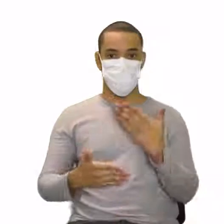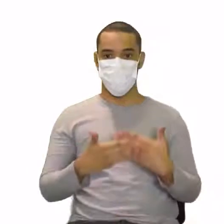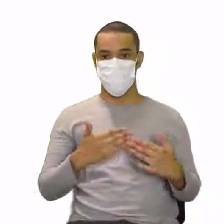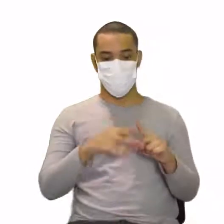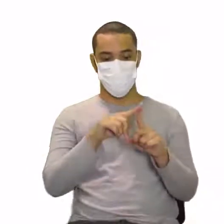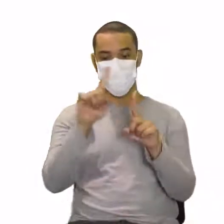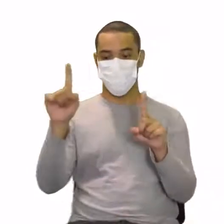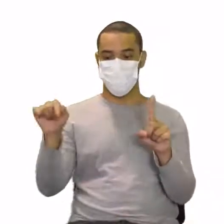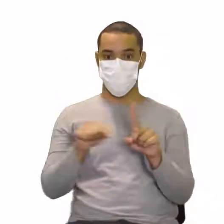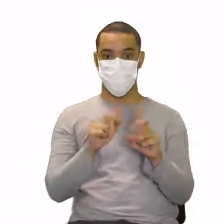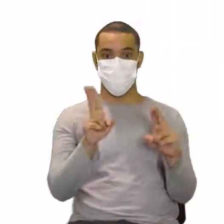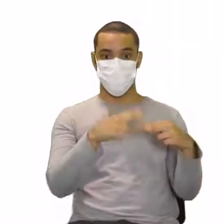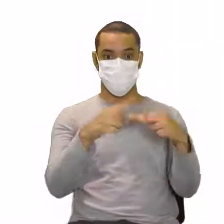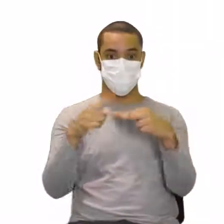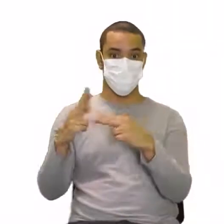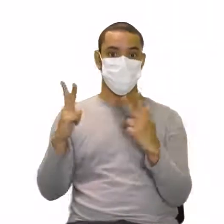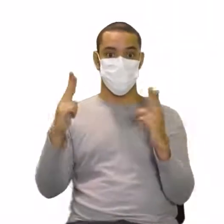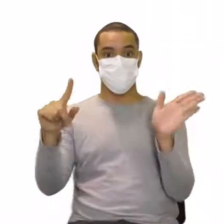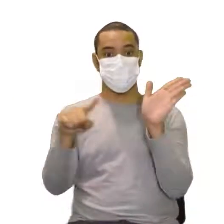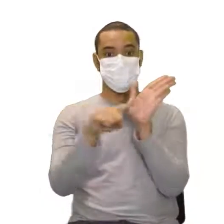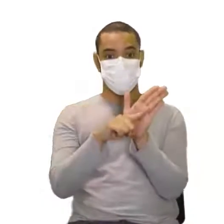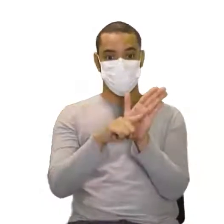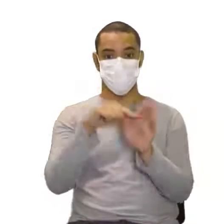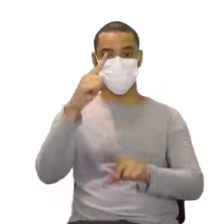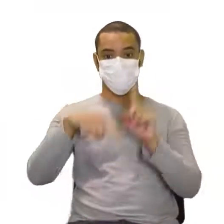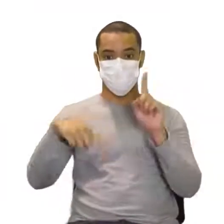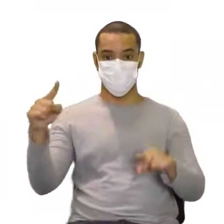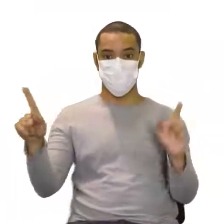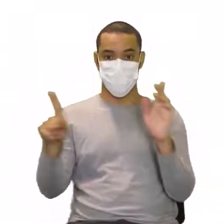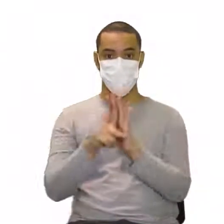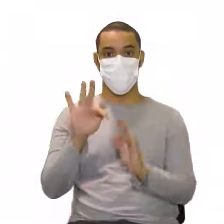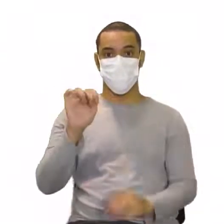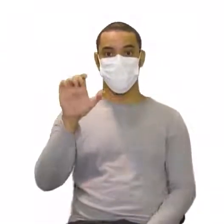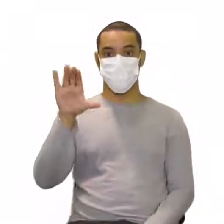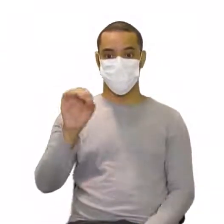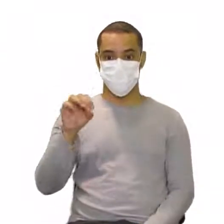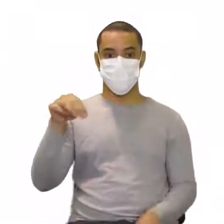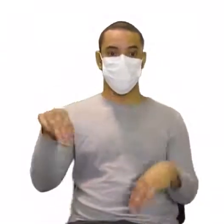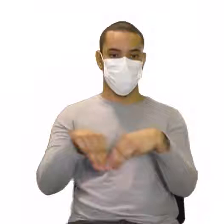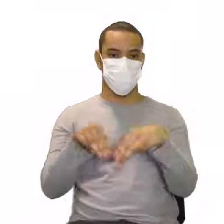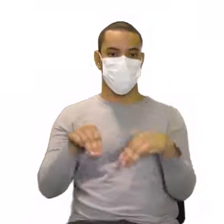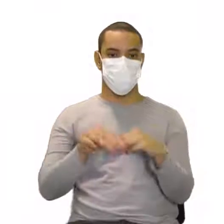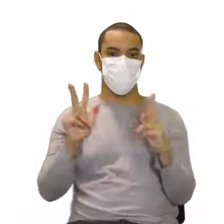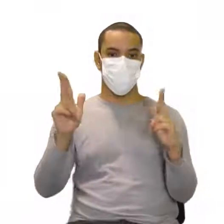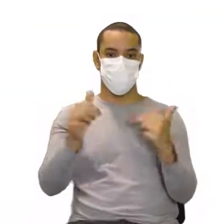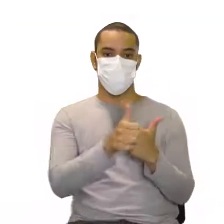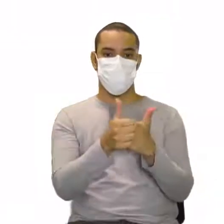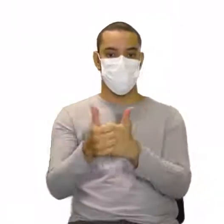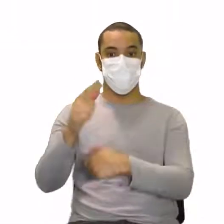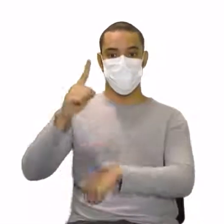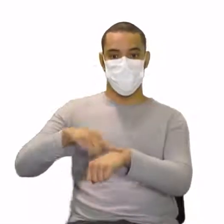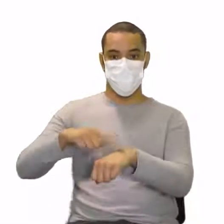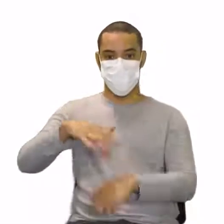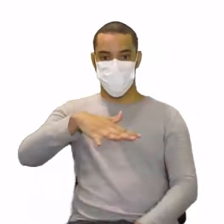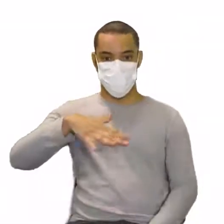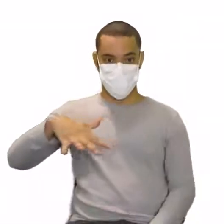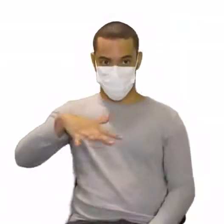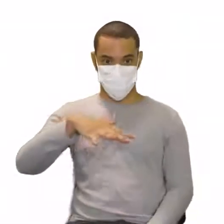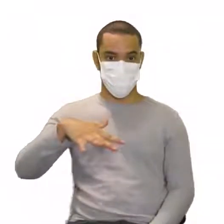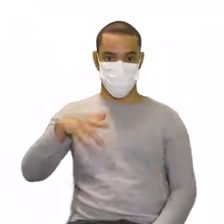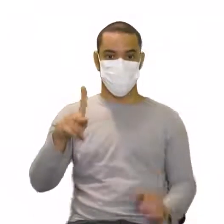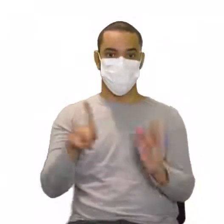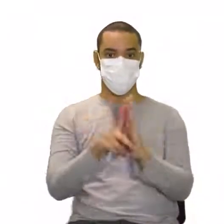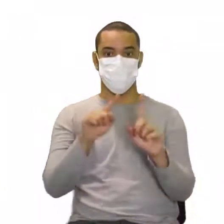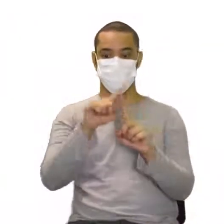fechado é igual ao negativo da variação do fluxo magnético com o tempo na área delimitada